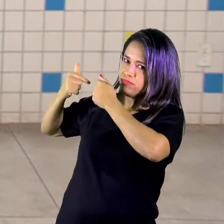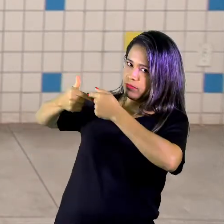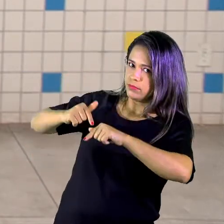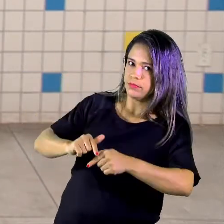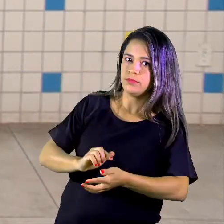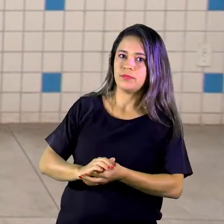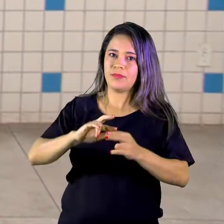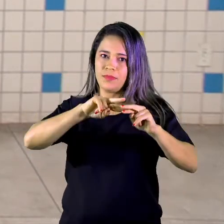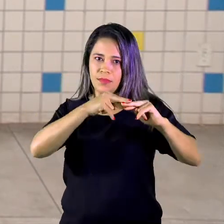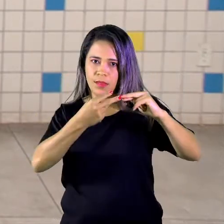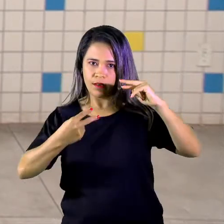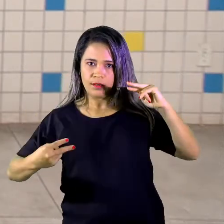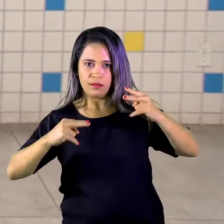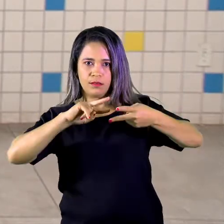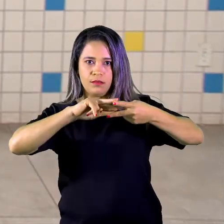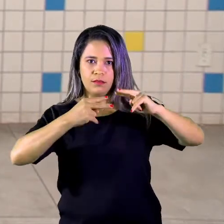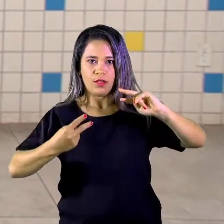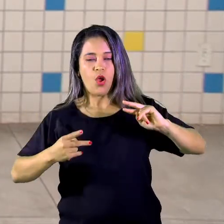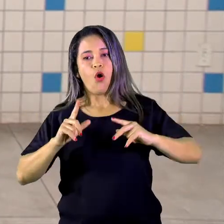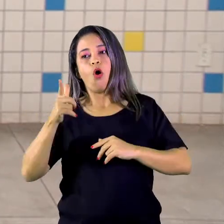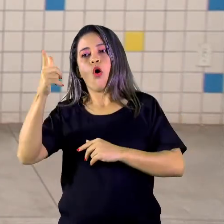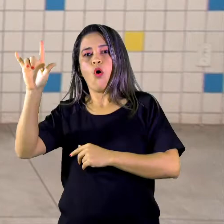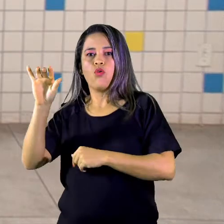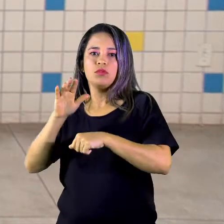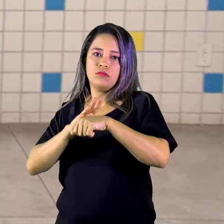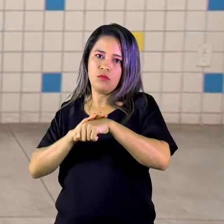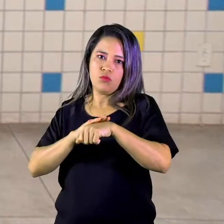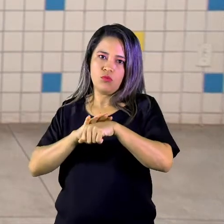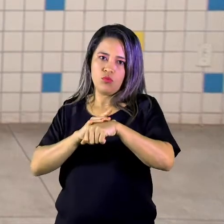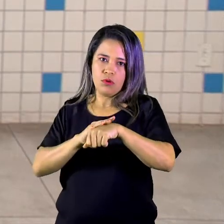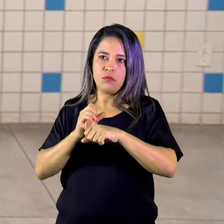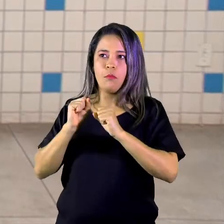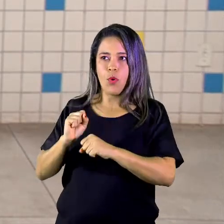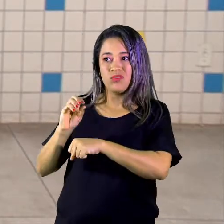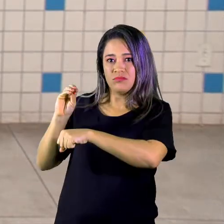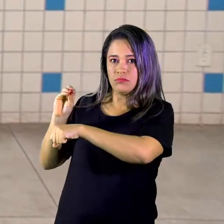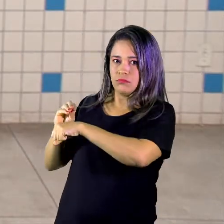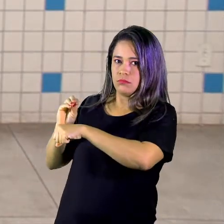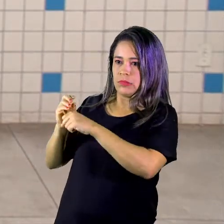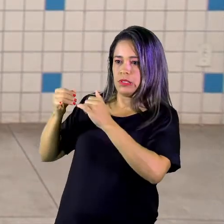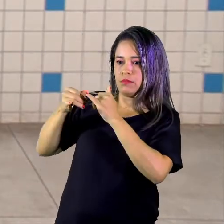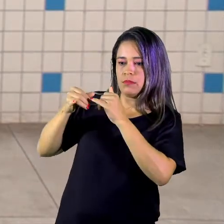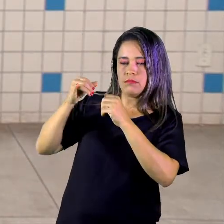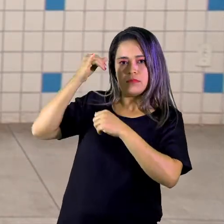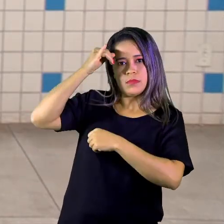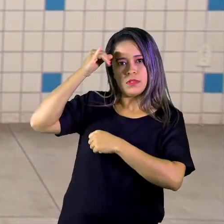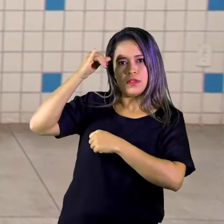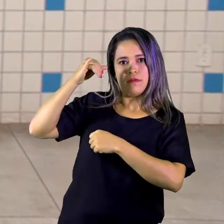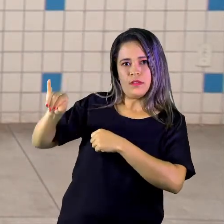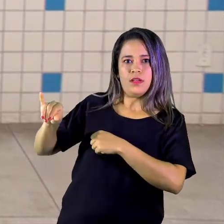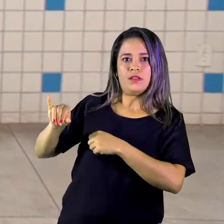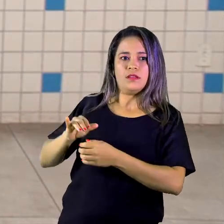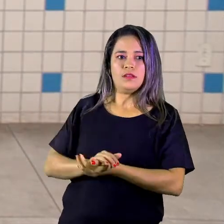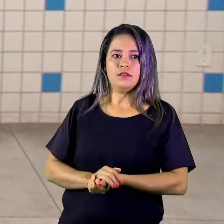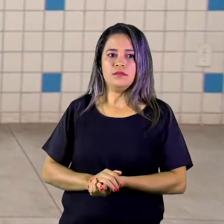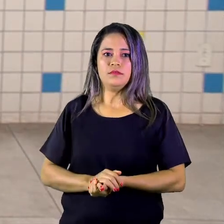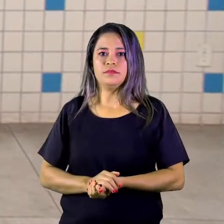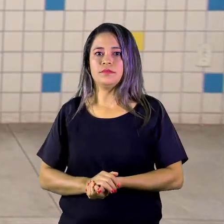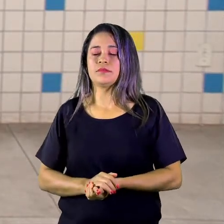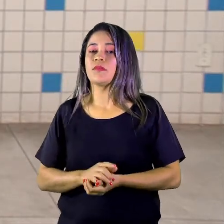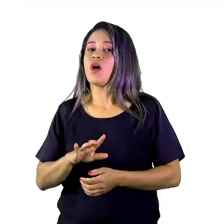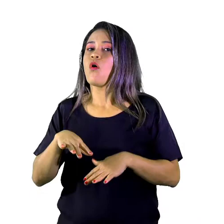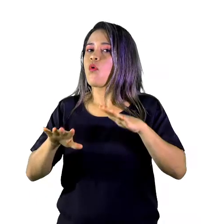Outras doenças podem ser prevenidas e as doenças têm inúmeras causas, Então nós vamos falar